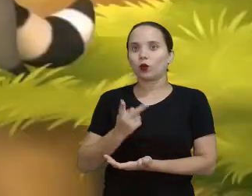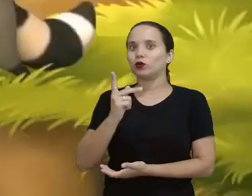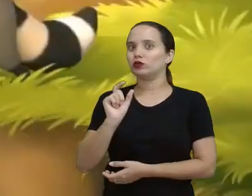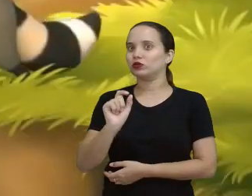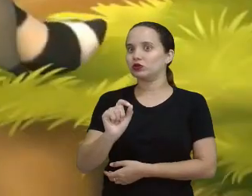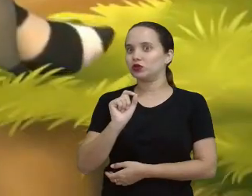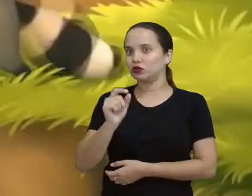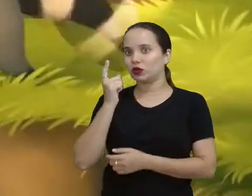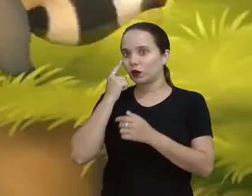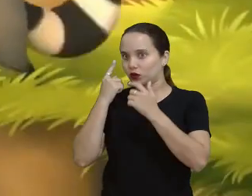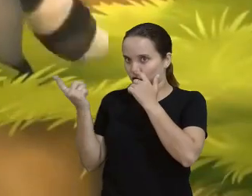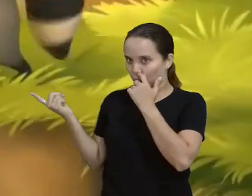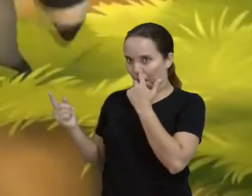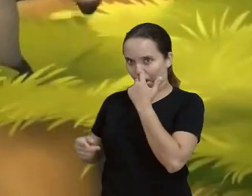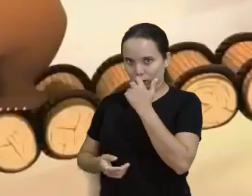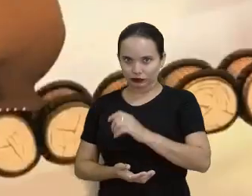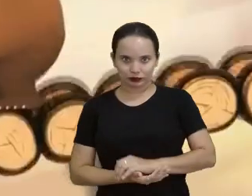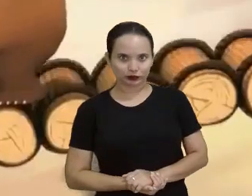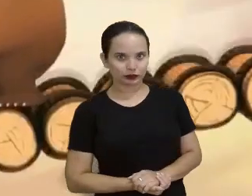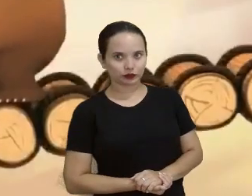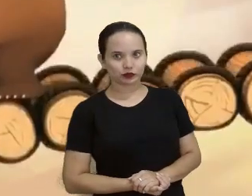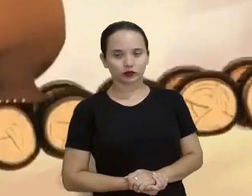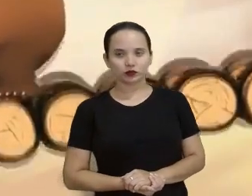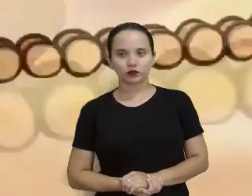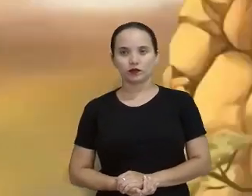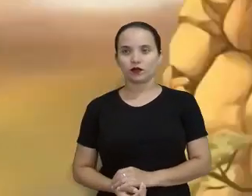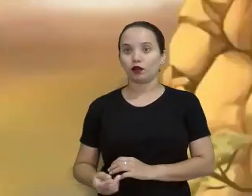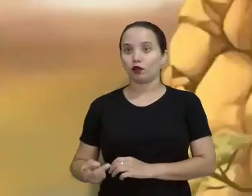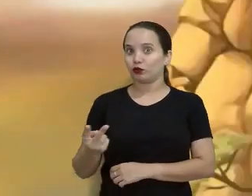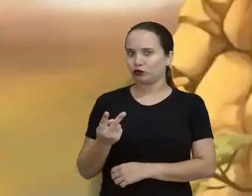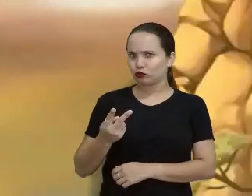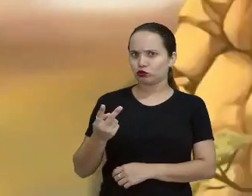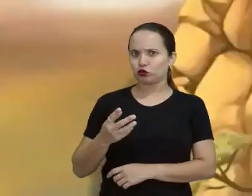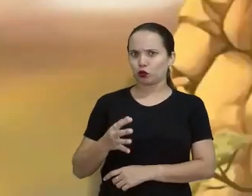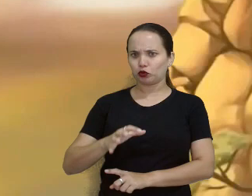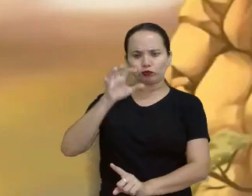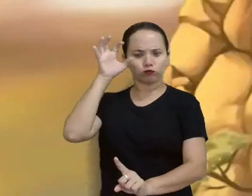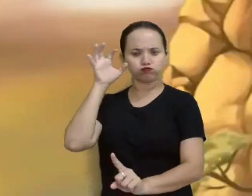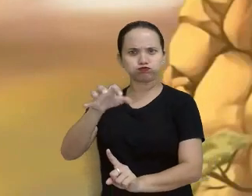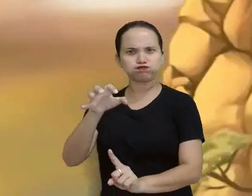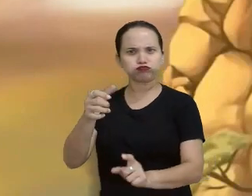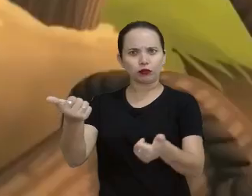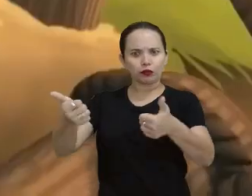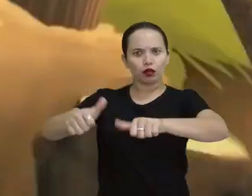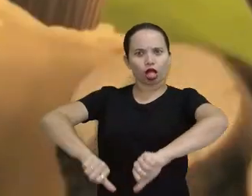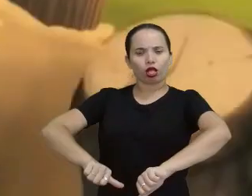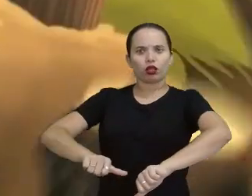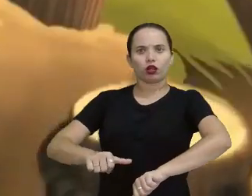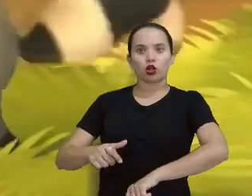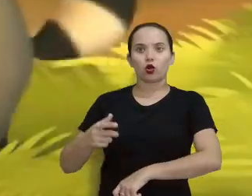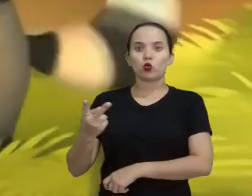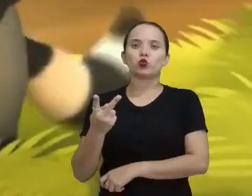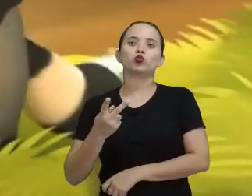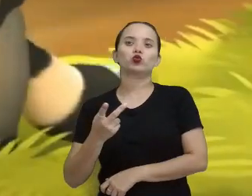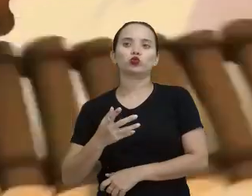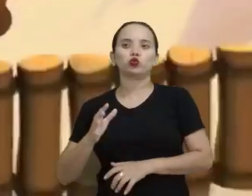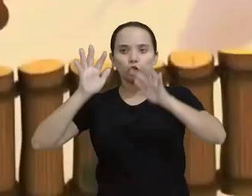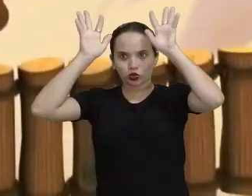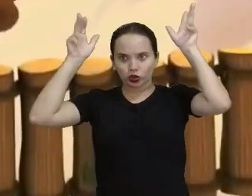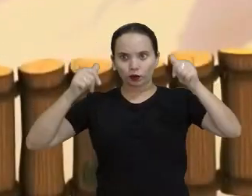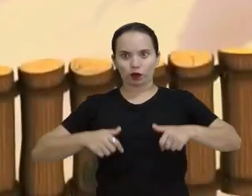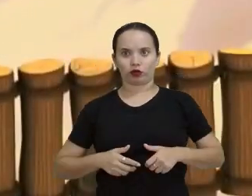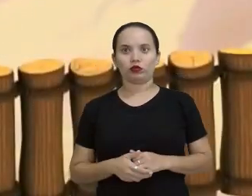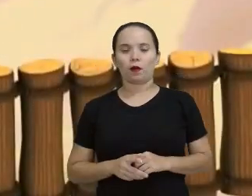suas reviravoltas. Quem eles prejudicaram, ó o que fizeram. Também não façam isso não, minha gente. Não se incentivem a